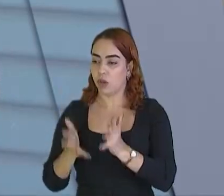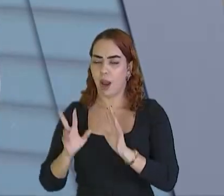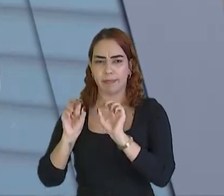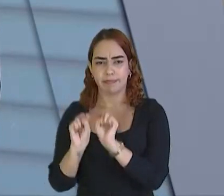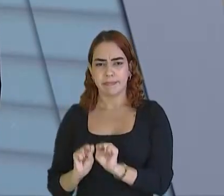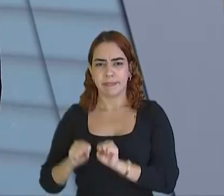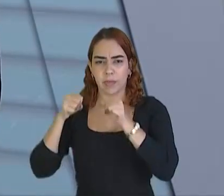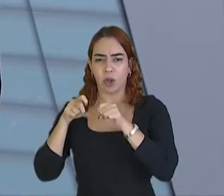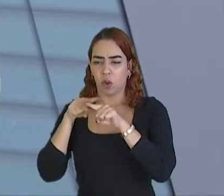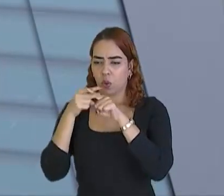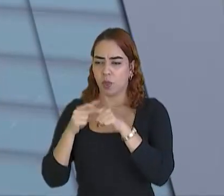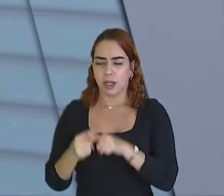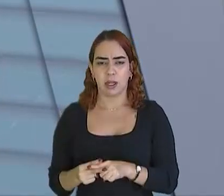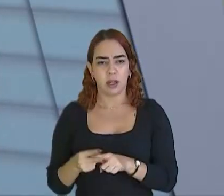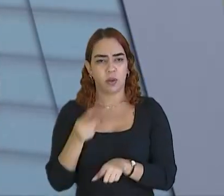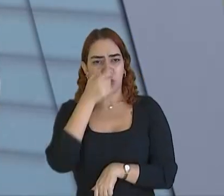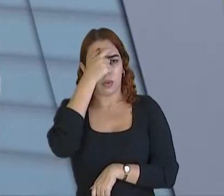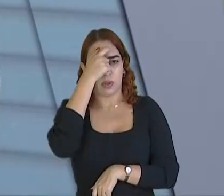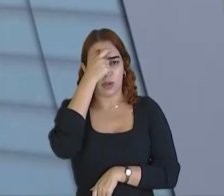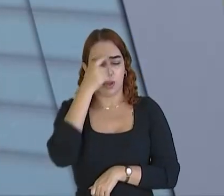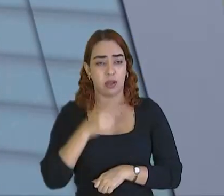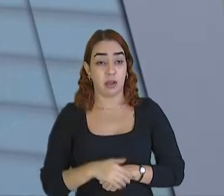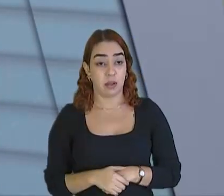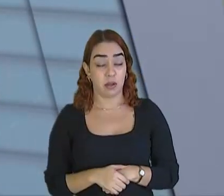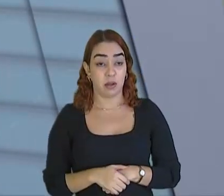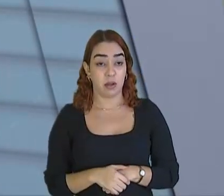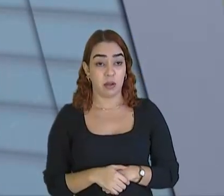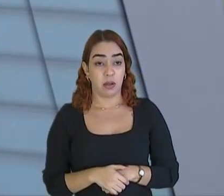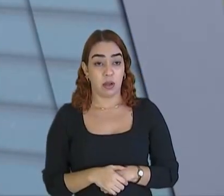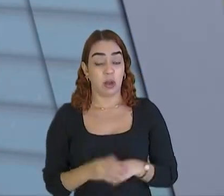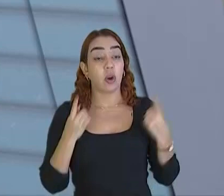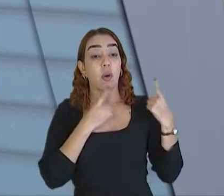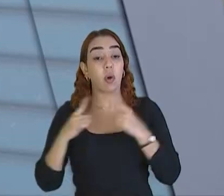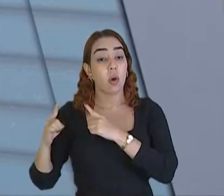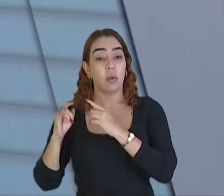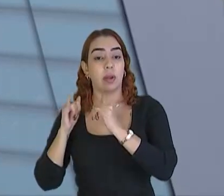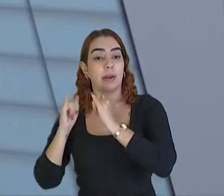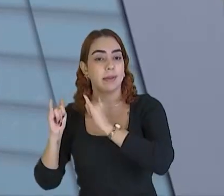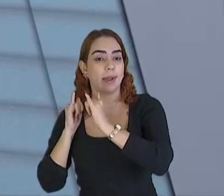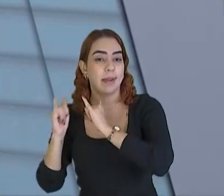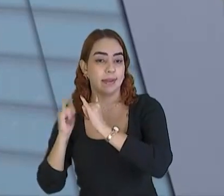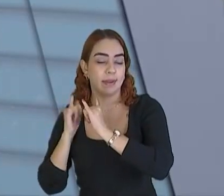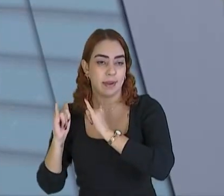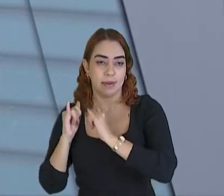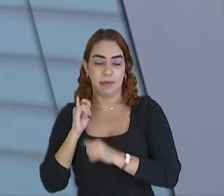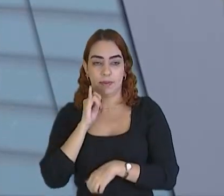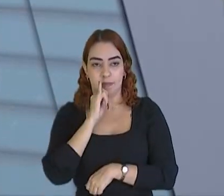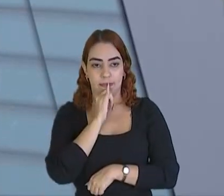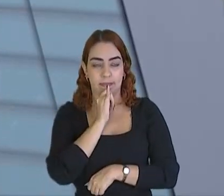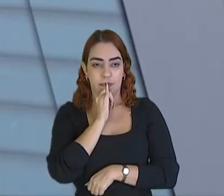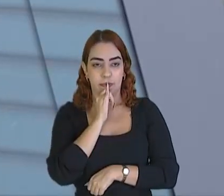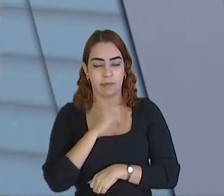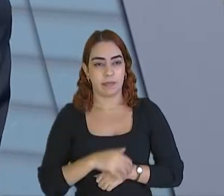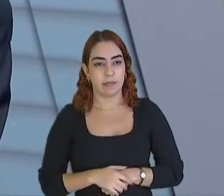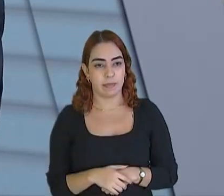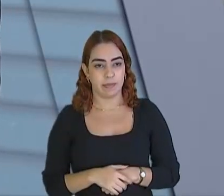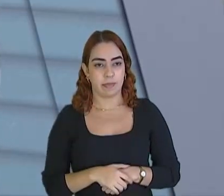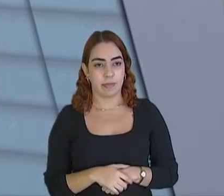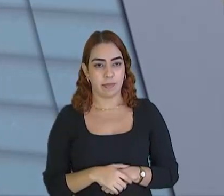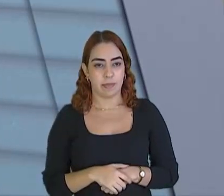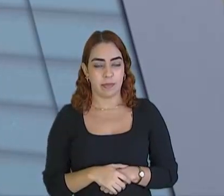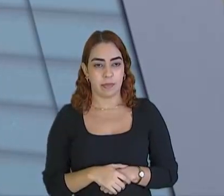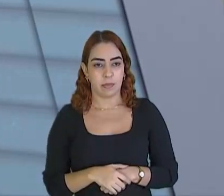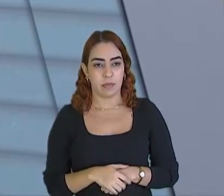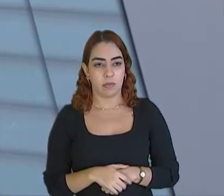jornalismo não pode querer combater internet com o jornalismo